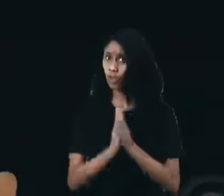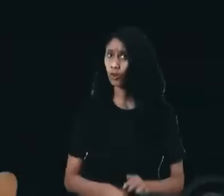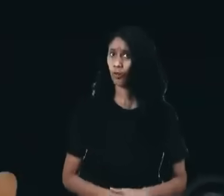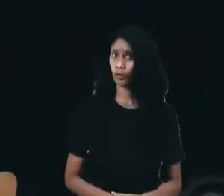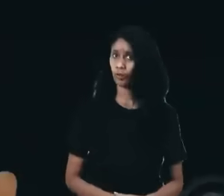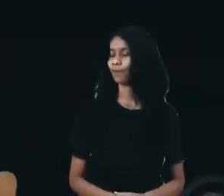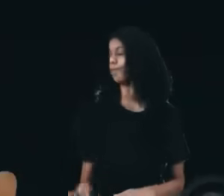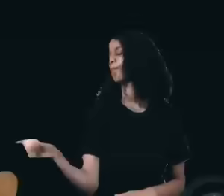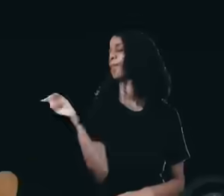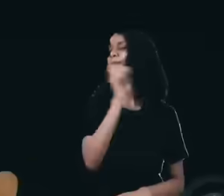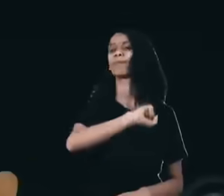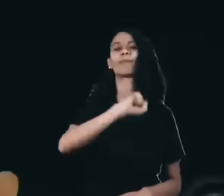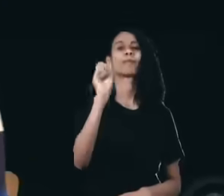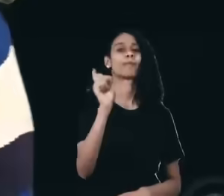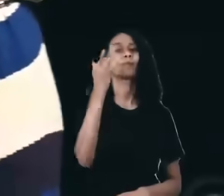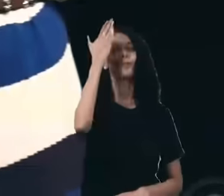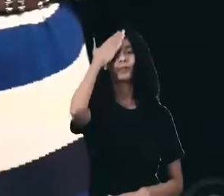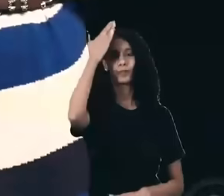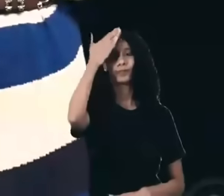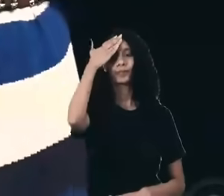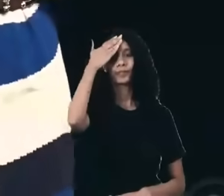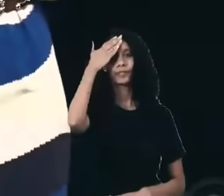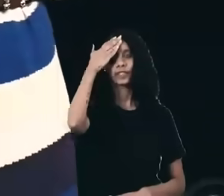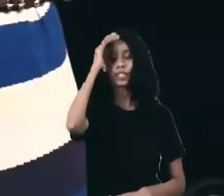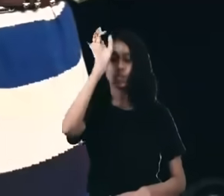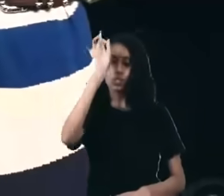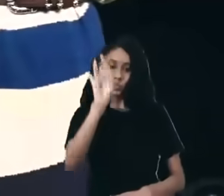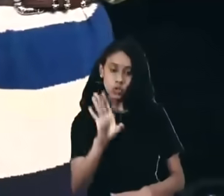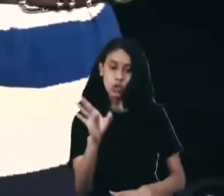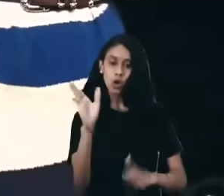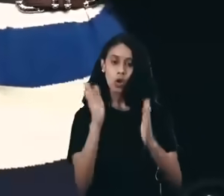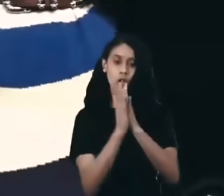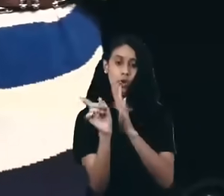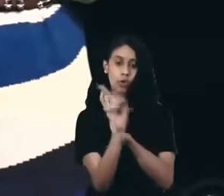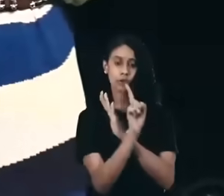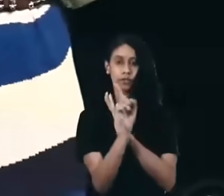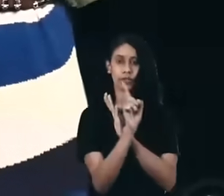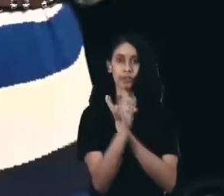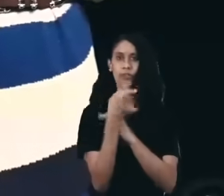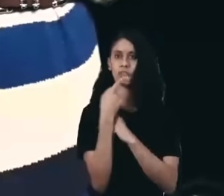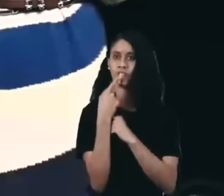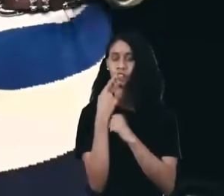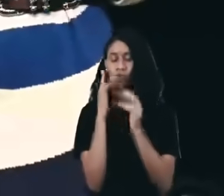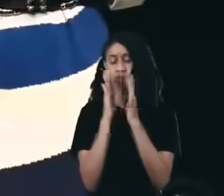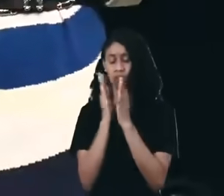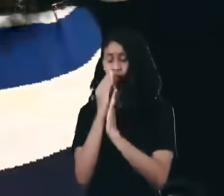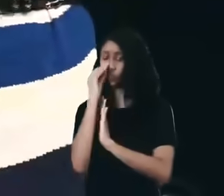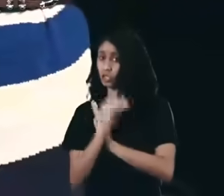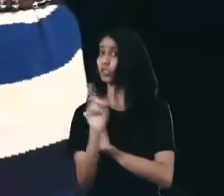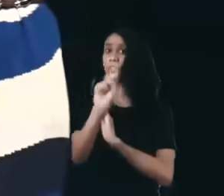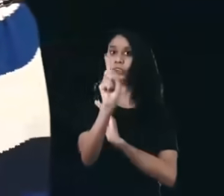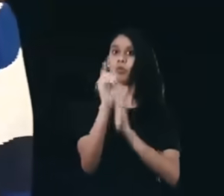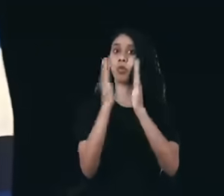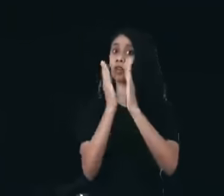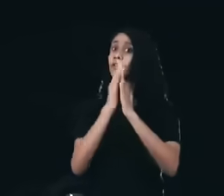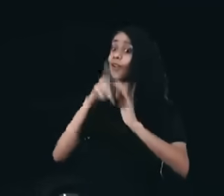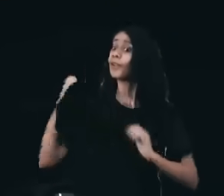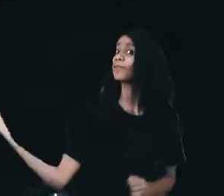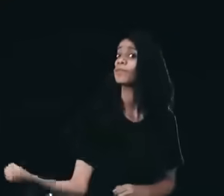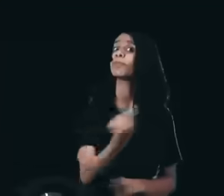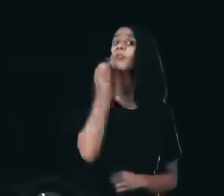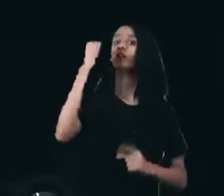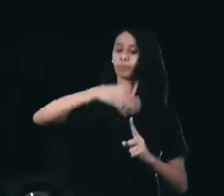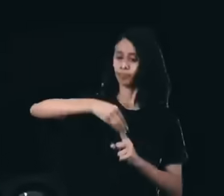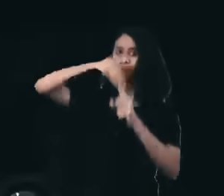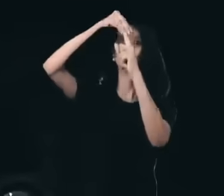gente? Não. Entenda quando eu digo, ele não só orou. Eu não estou menosprezando a oração, muito pelo contrário, a oração é parte